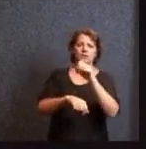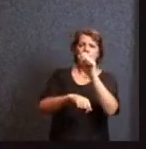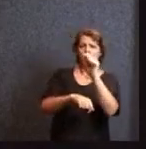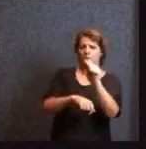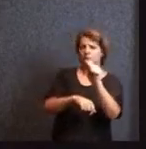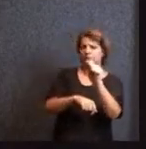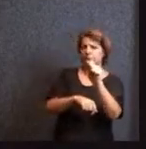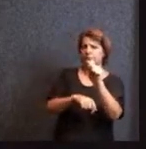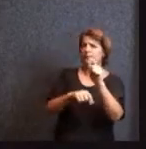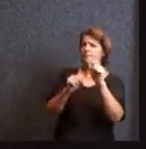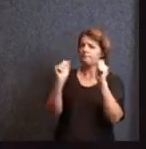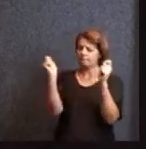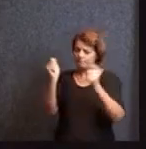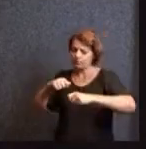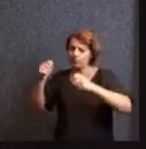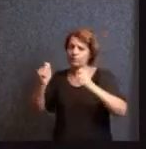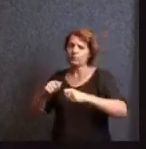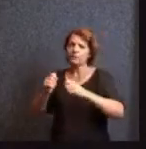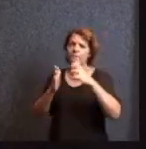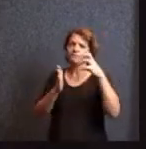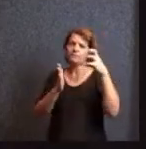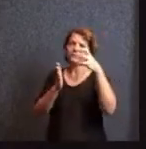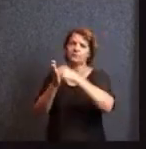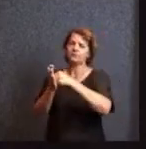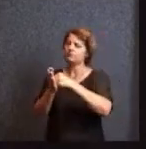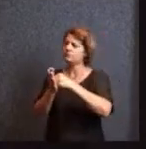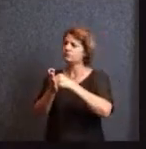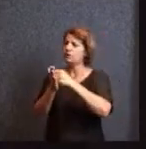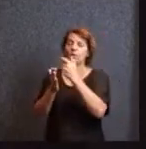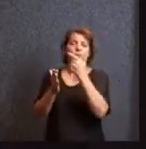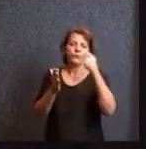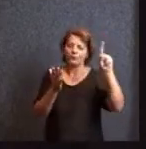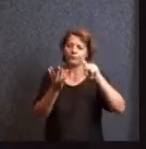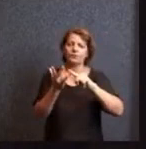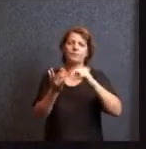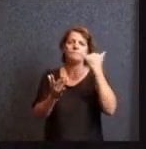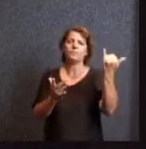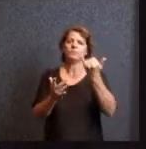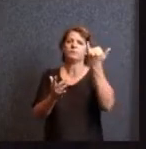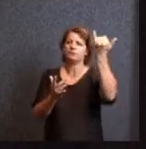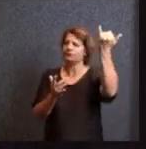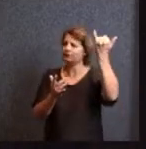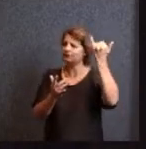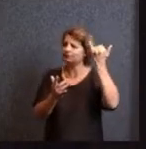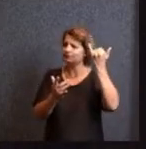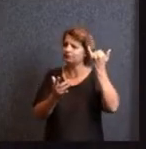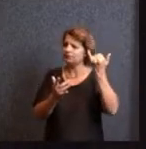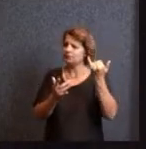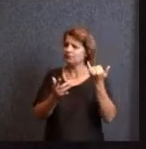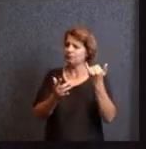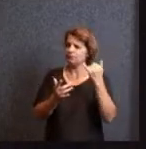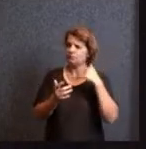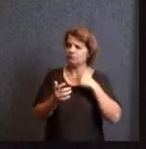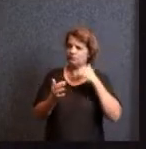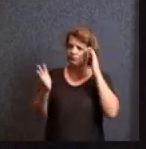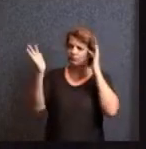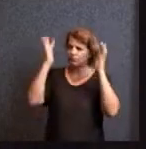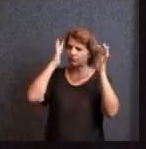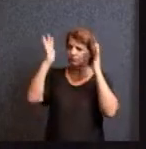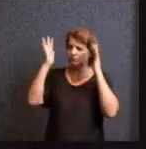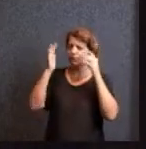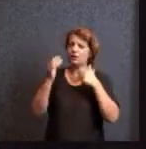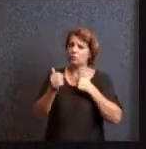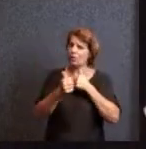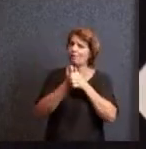elas poderão ainda matricular. Outro aspecto importante, eu ainda estou passando um minuto porque eu estou acompanhando o horário